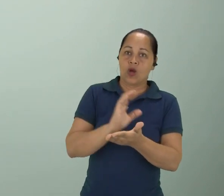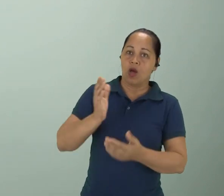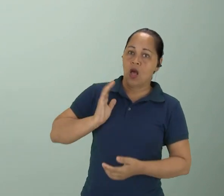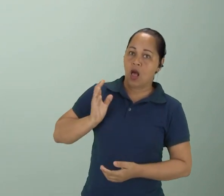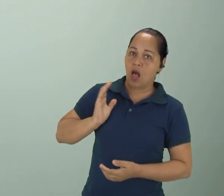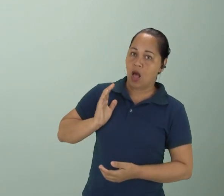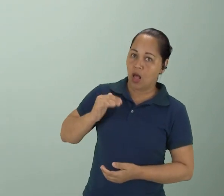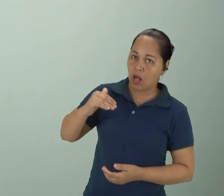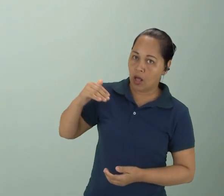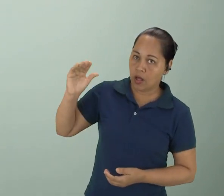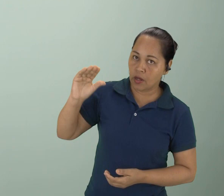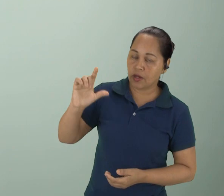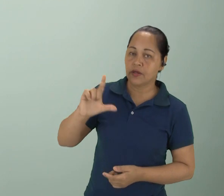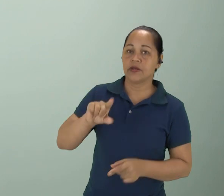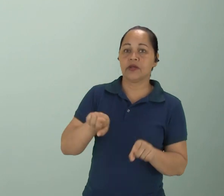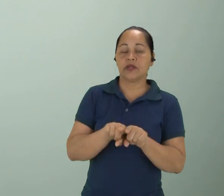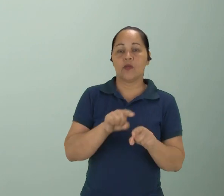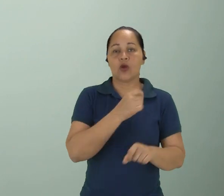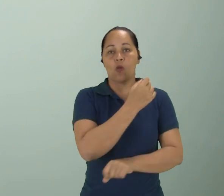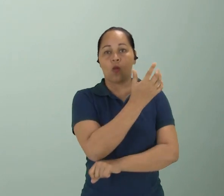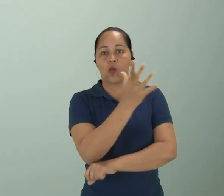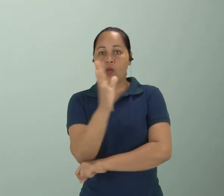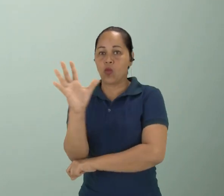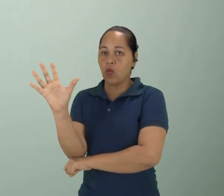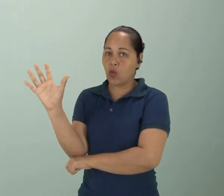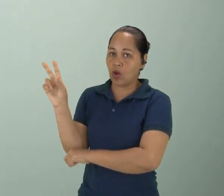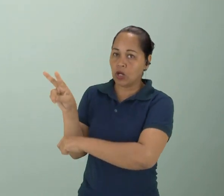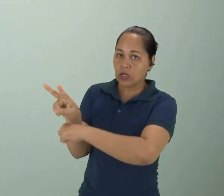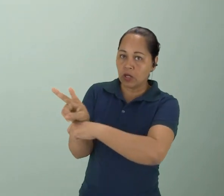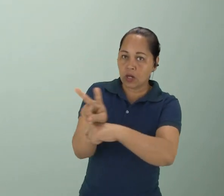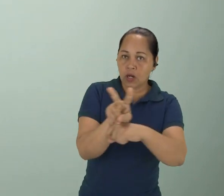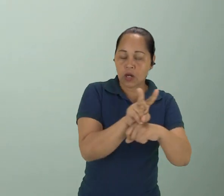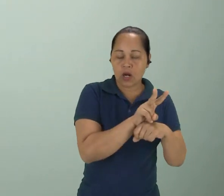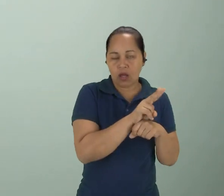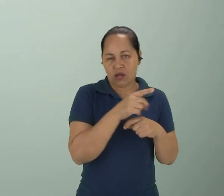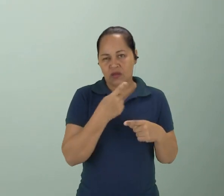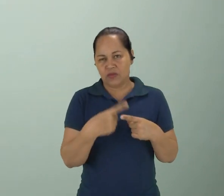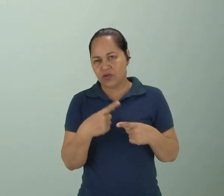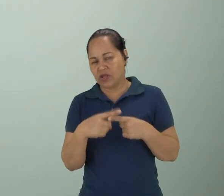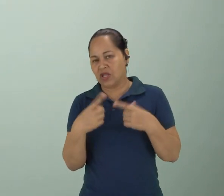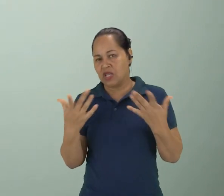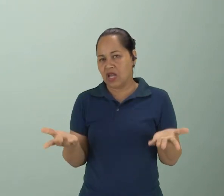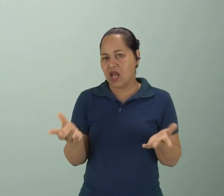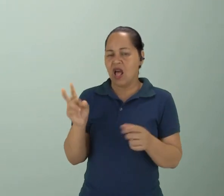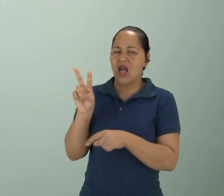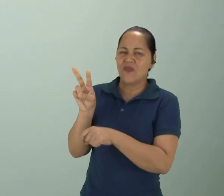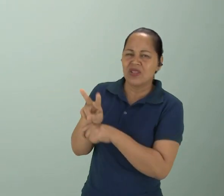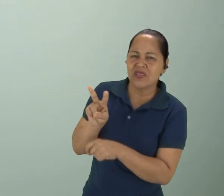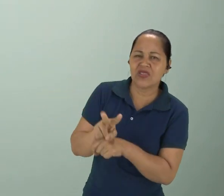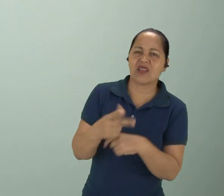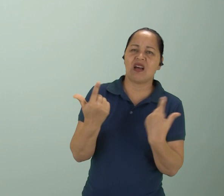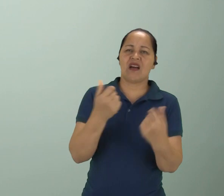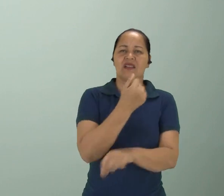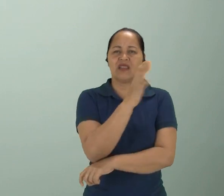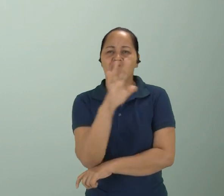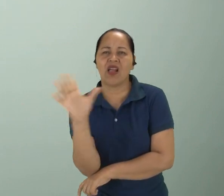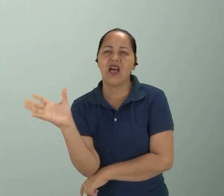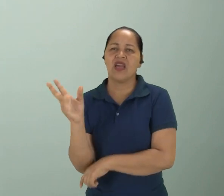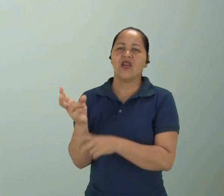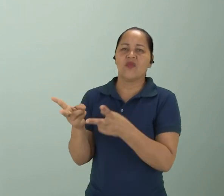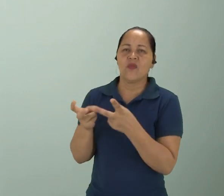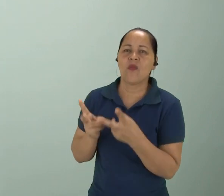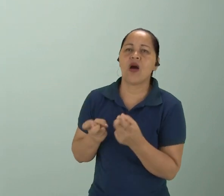disso e sustentabilidade ambiental porque eu posso ficar falando né é preservação da natureza sustentabilidade